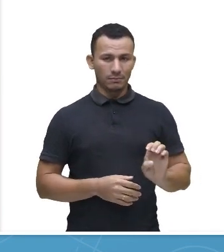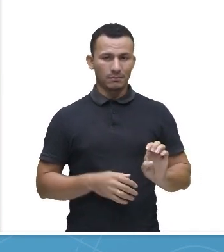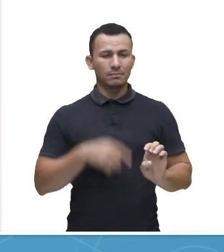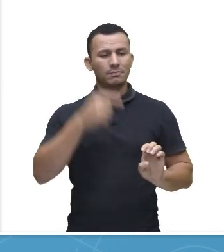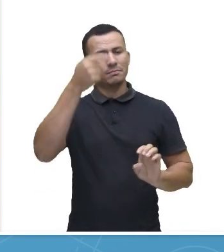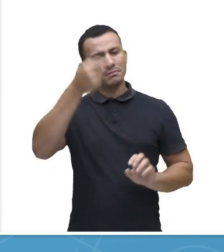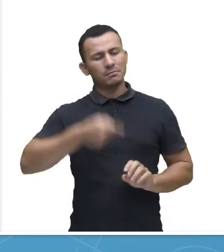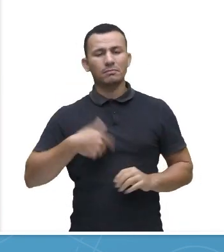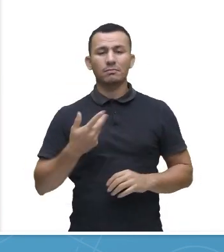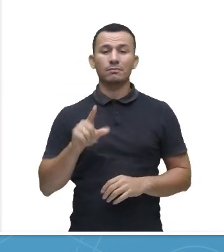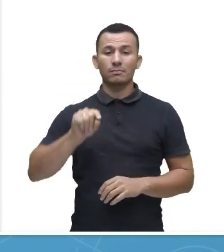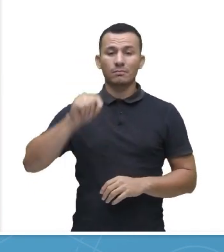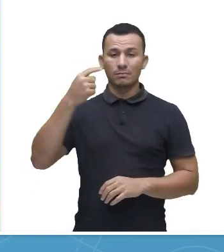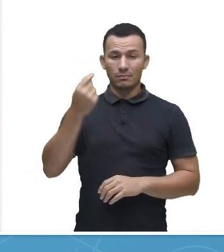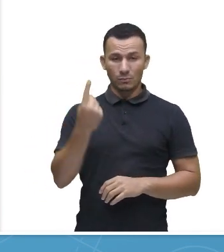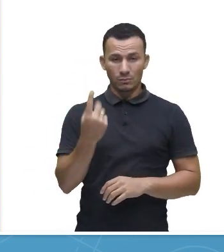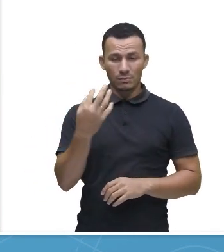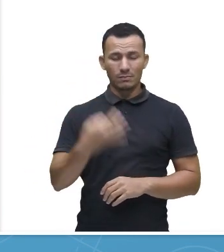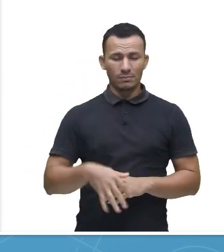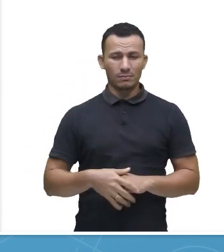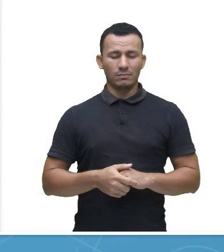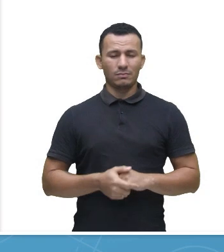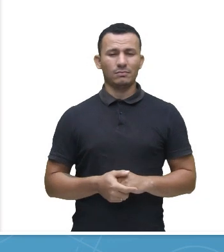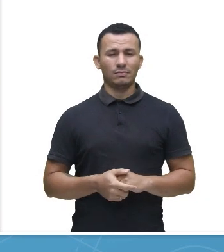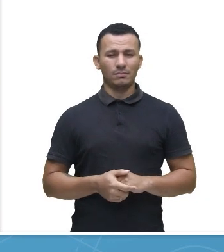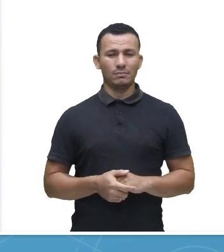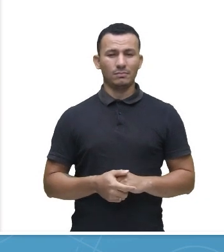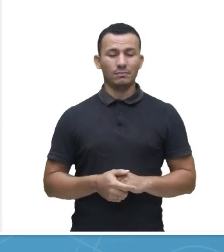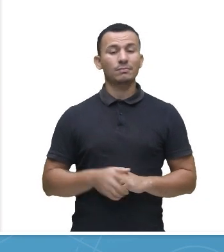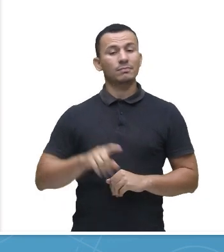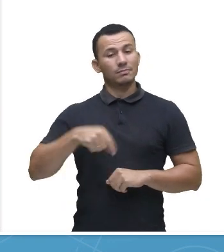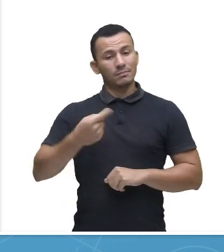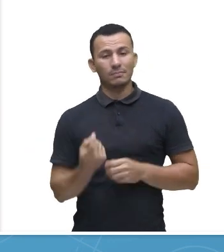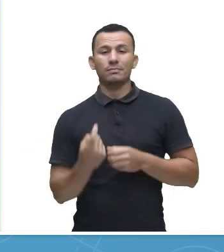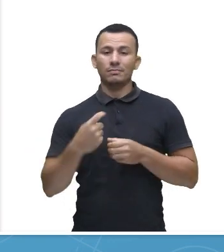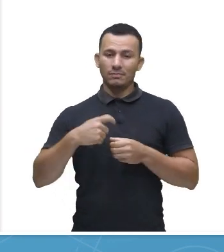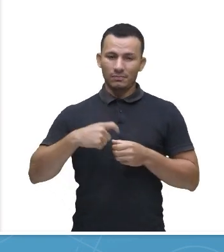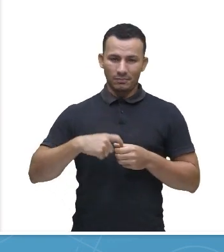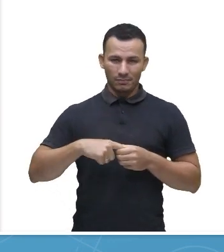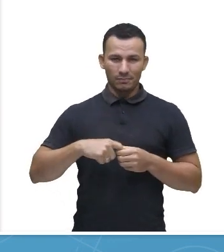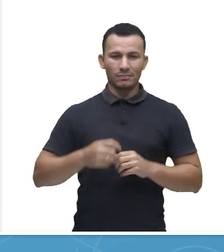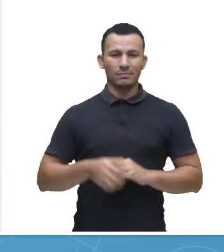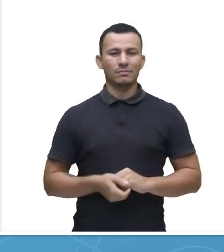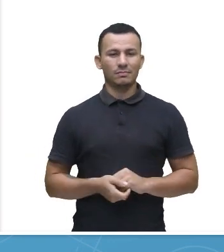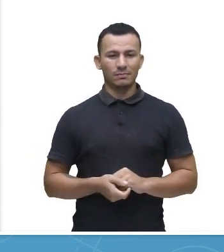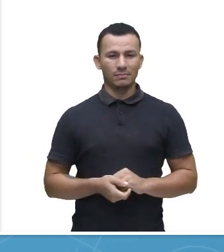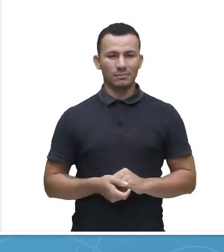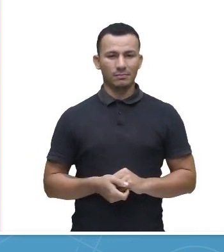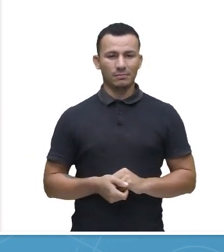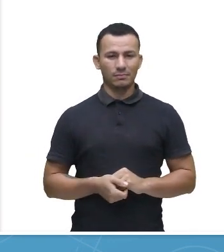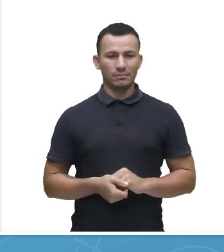Qual vocês escolhem? Qual é a resposta? Daqui a pouco eu retorno.